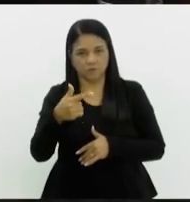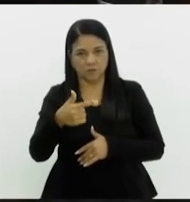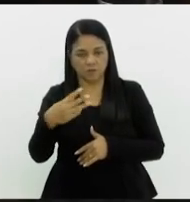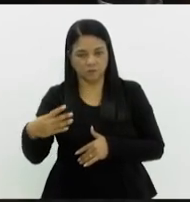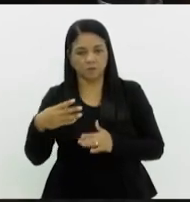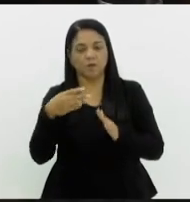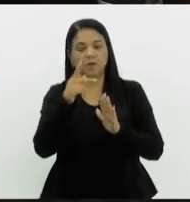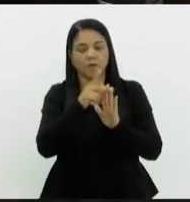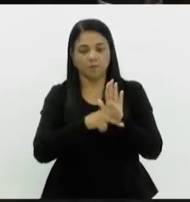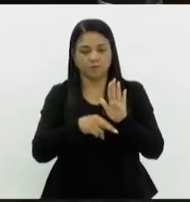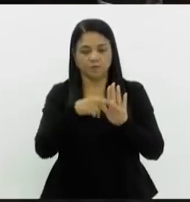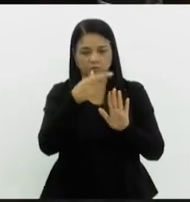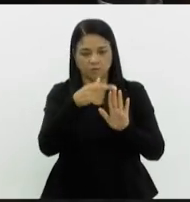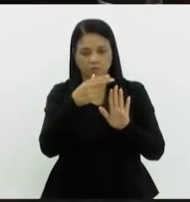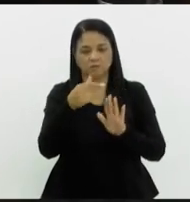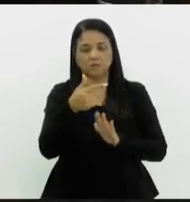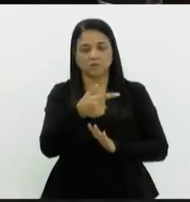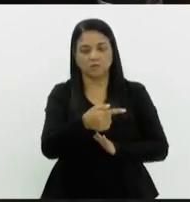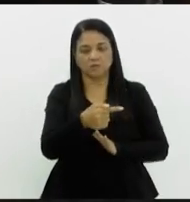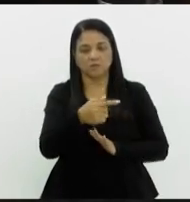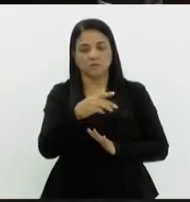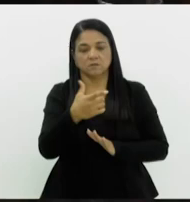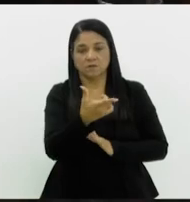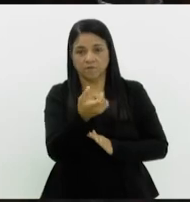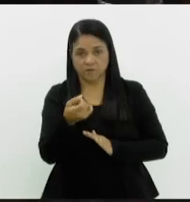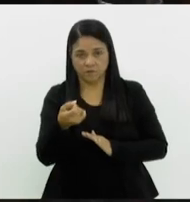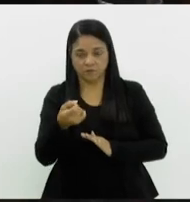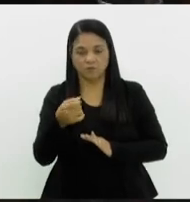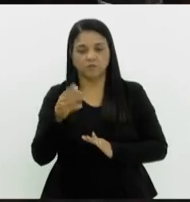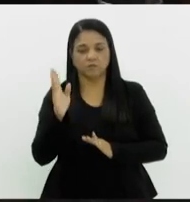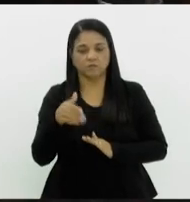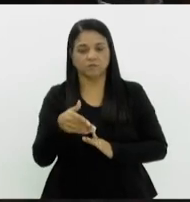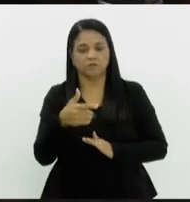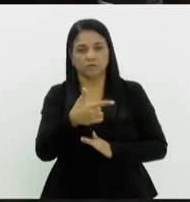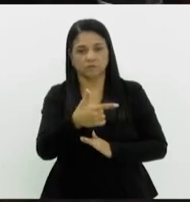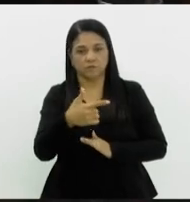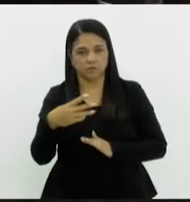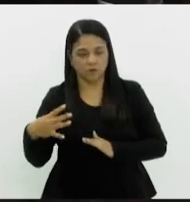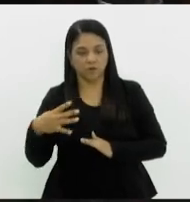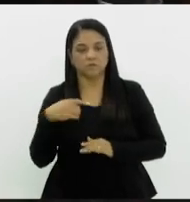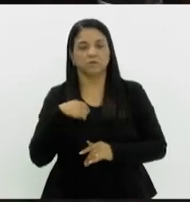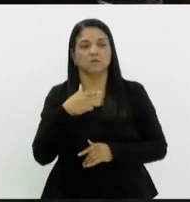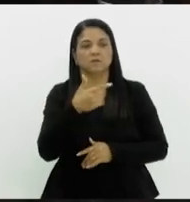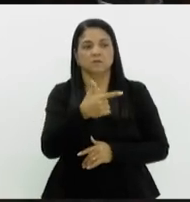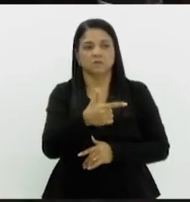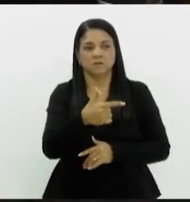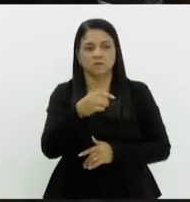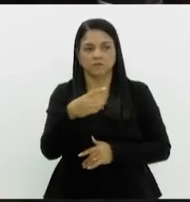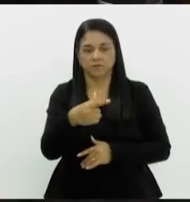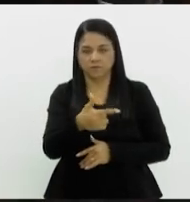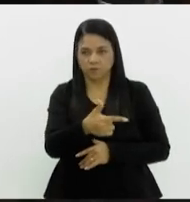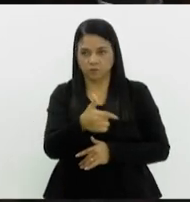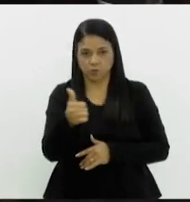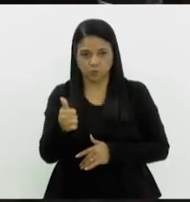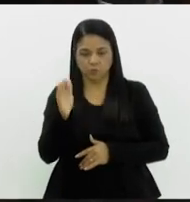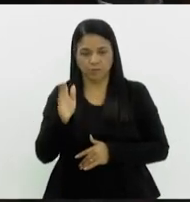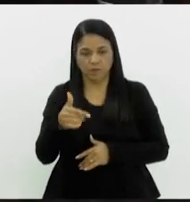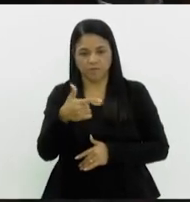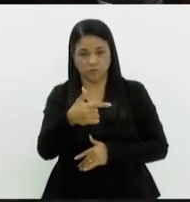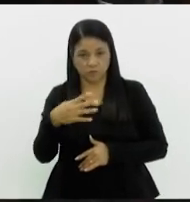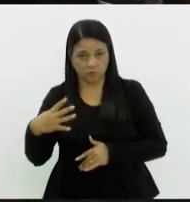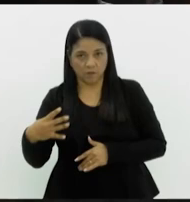resolução 720-24, projeto de resolução 721-24, projeto de resolução